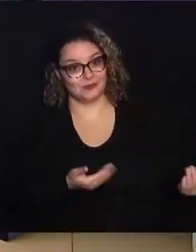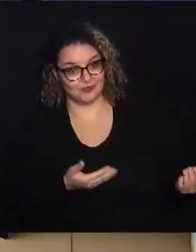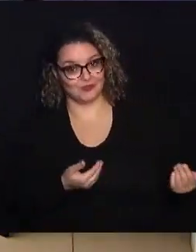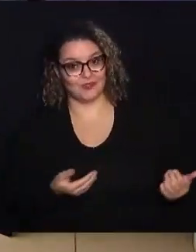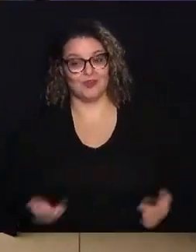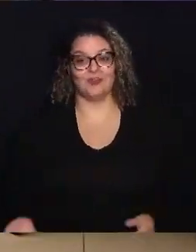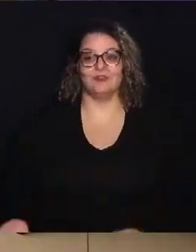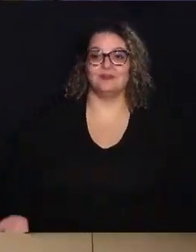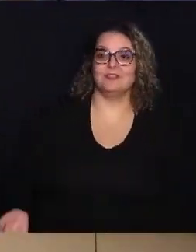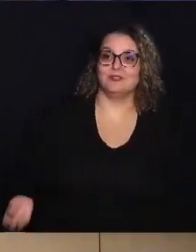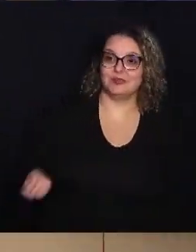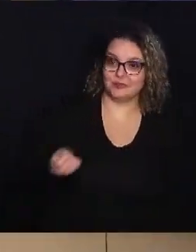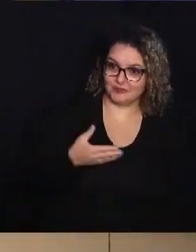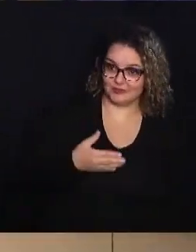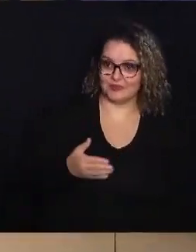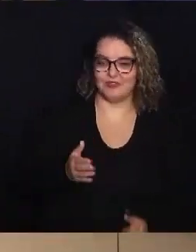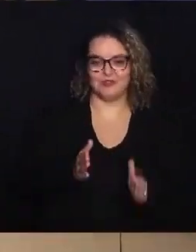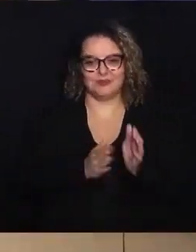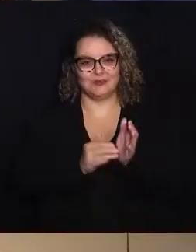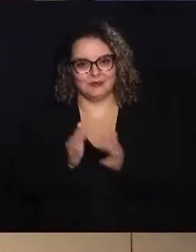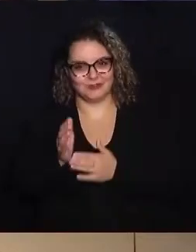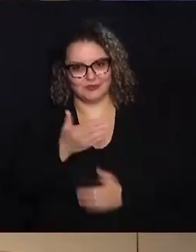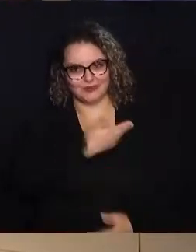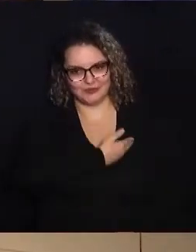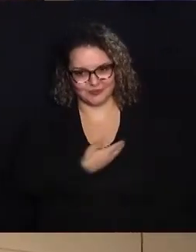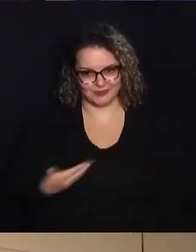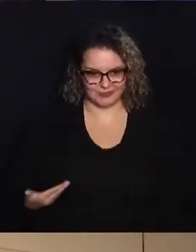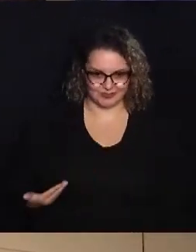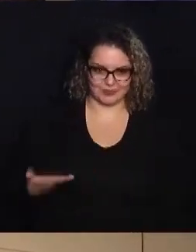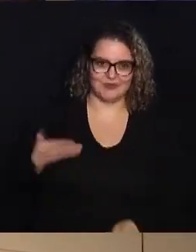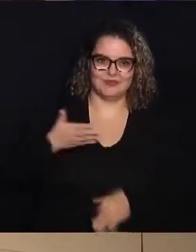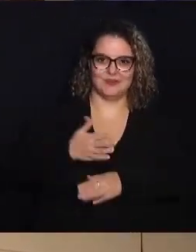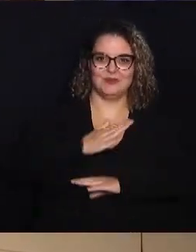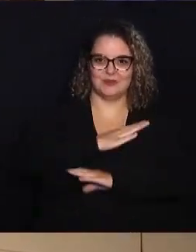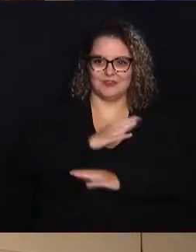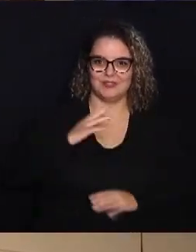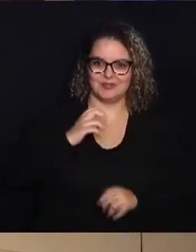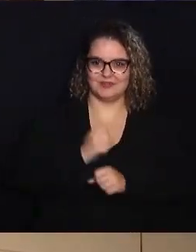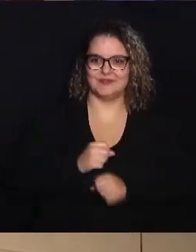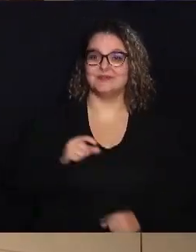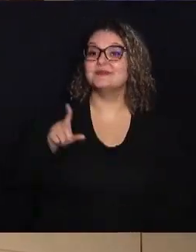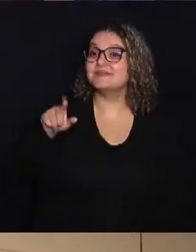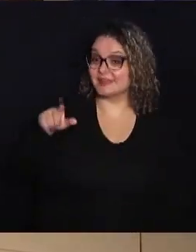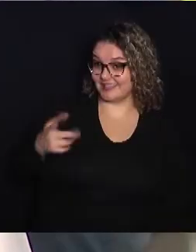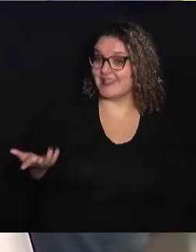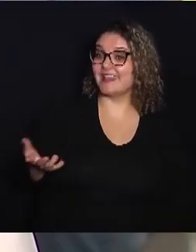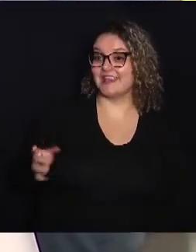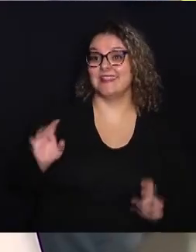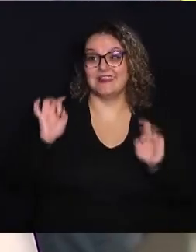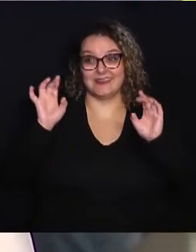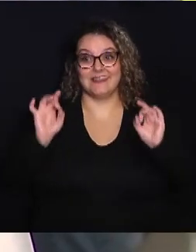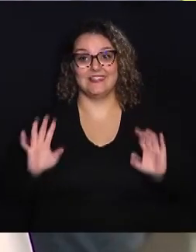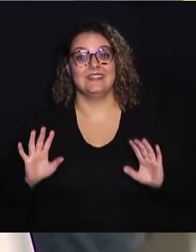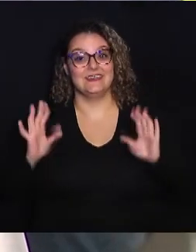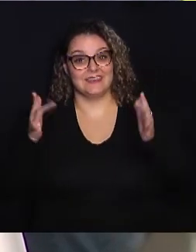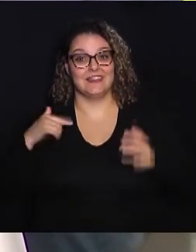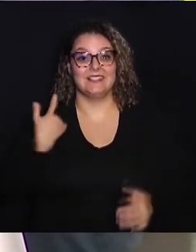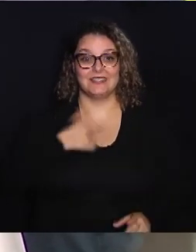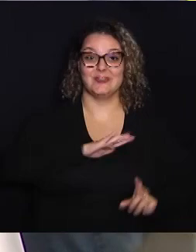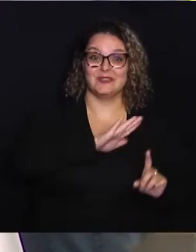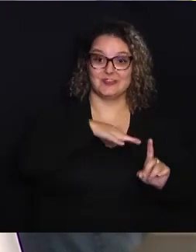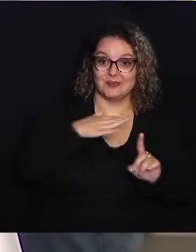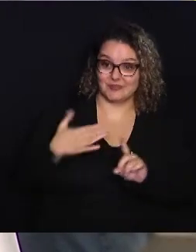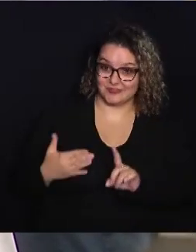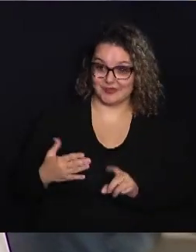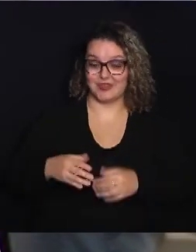Os novos servidores também participaram pela primeira vez do Câmara Integrada. Pois é, esse evento foi especial,